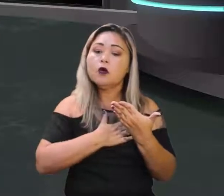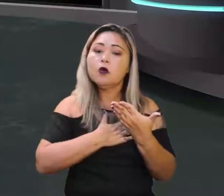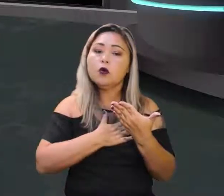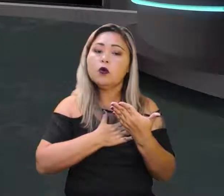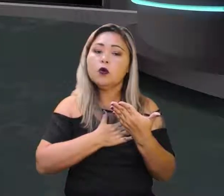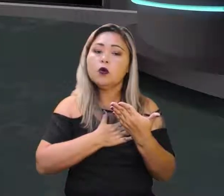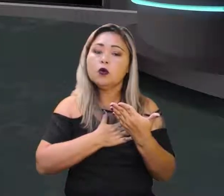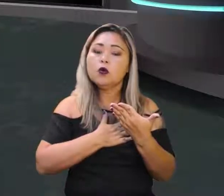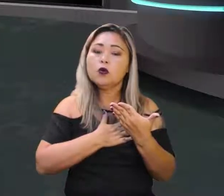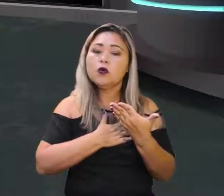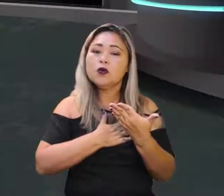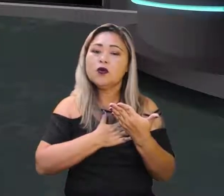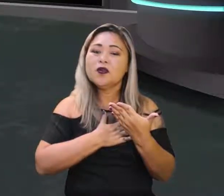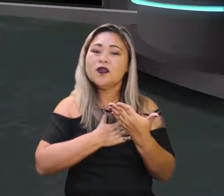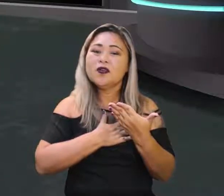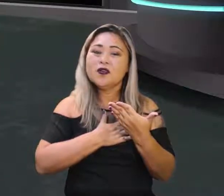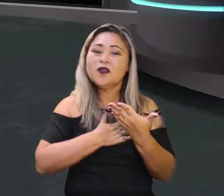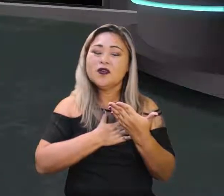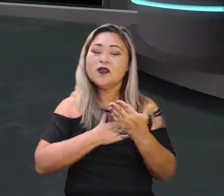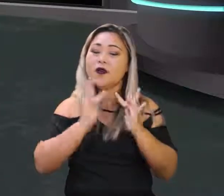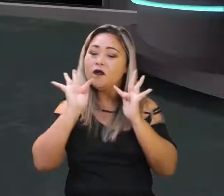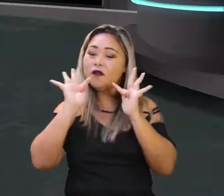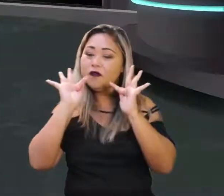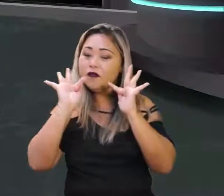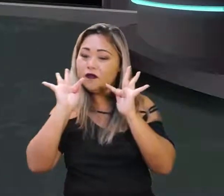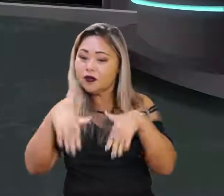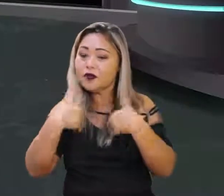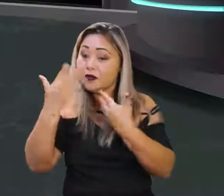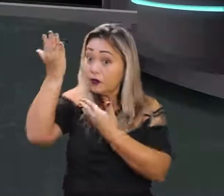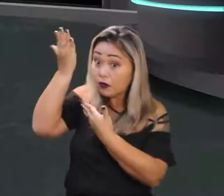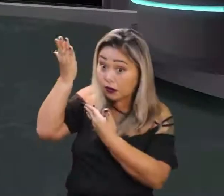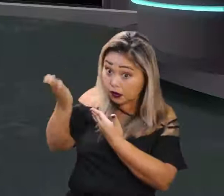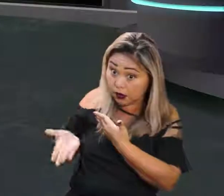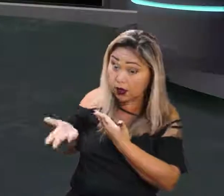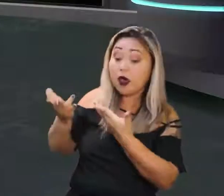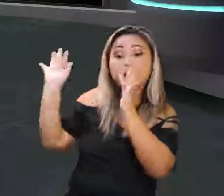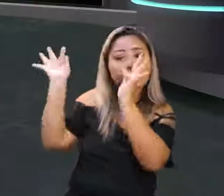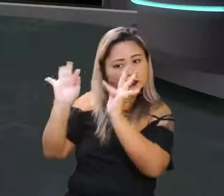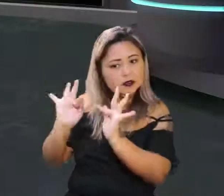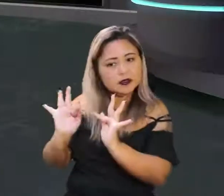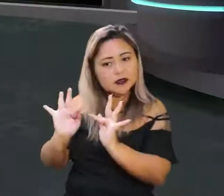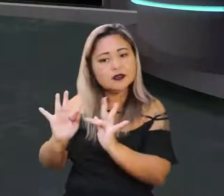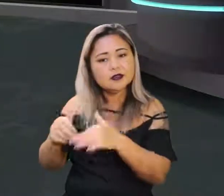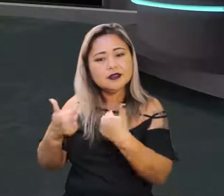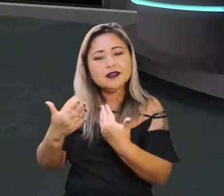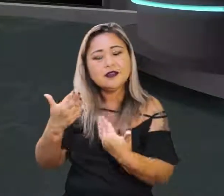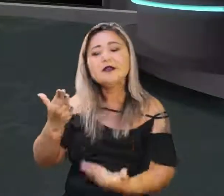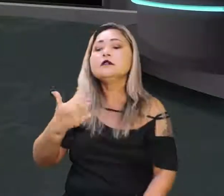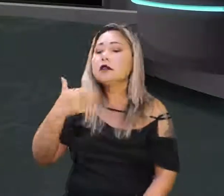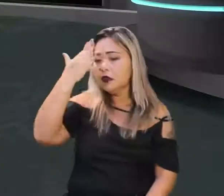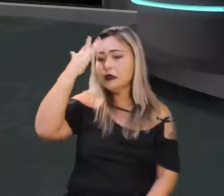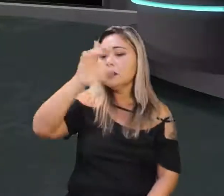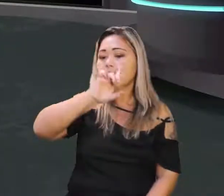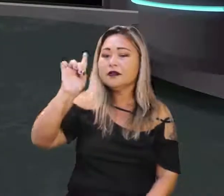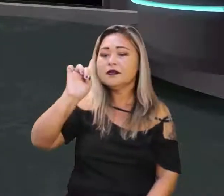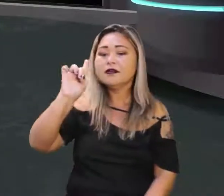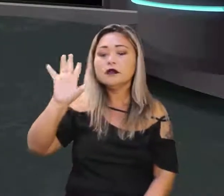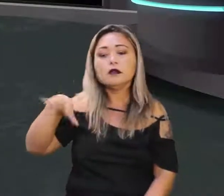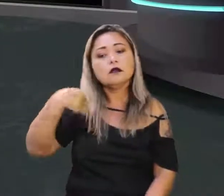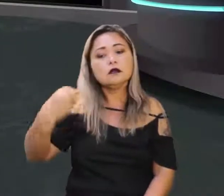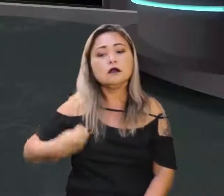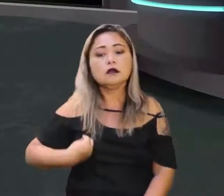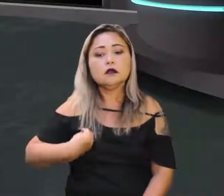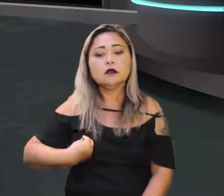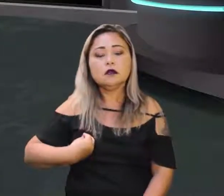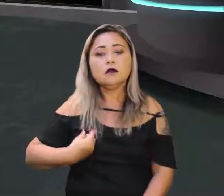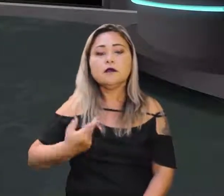eu não segui a carreira, não. Eu acho que o final é feliz, sim. A senhora está aí, né? Feliz, porque graças a Deus estamos vivos, né? Eu queria